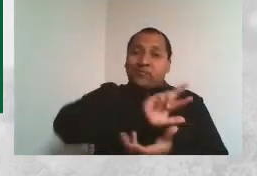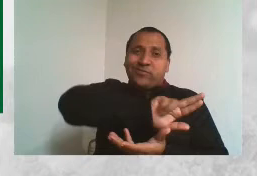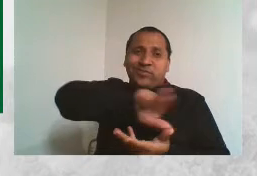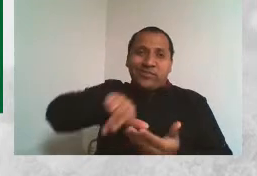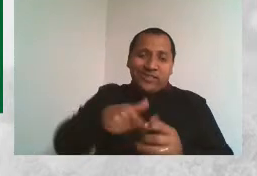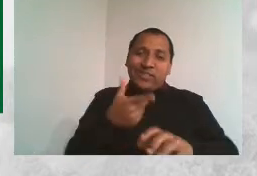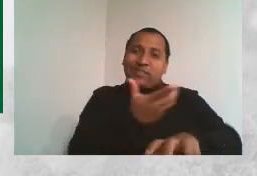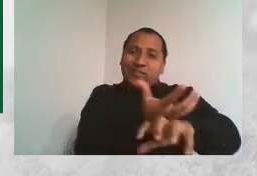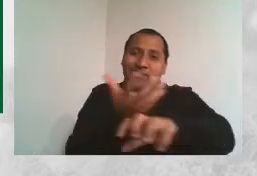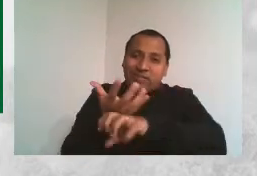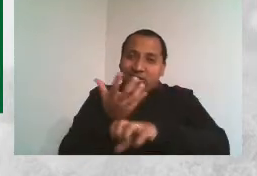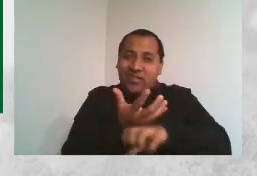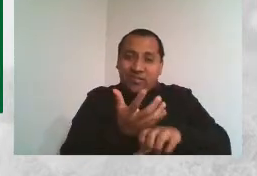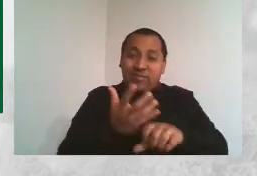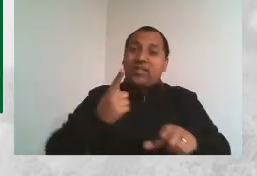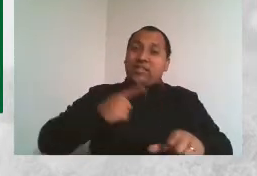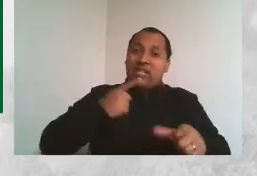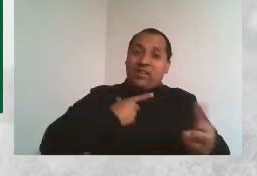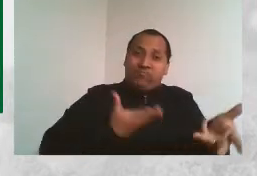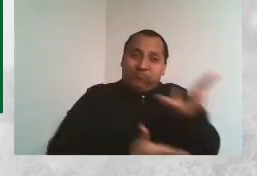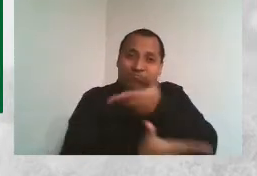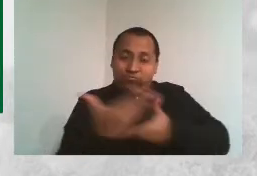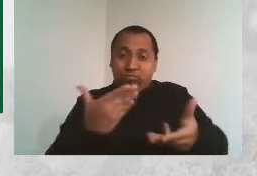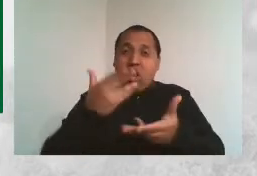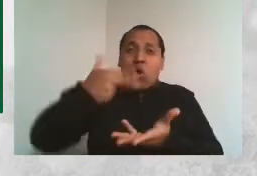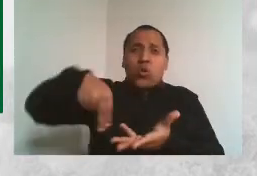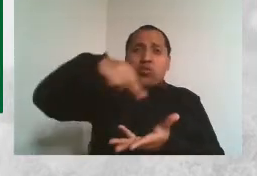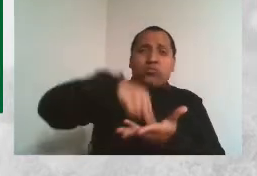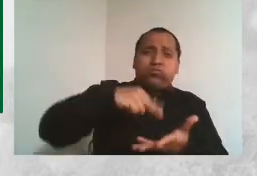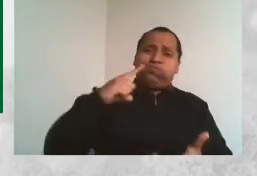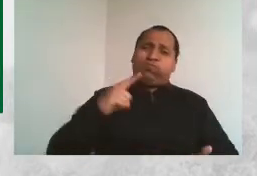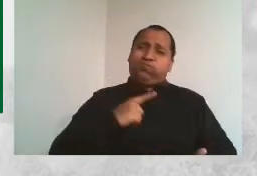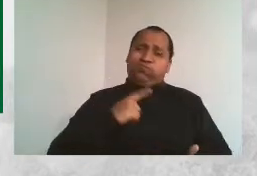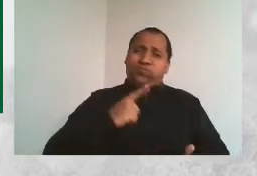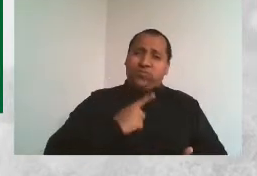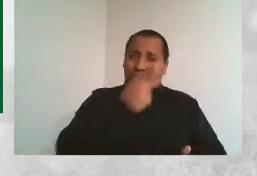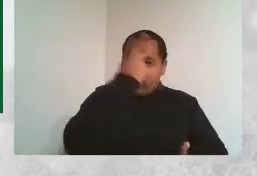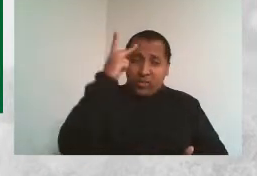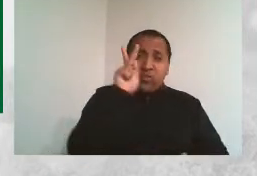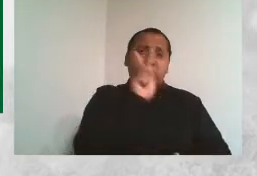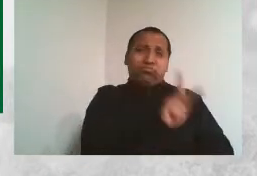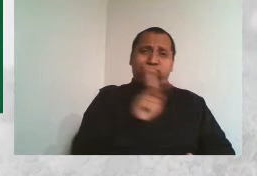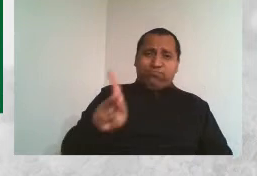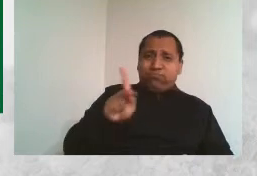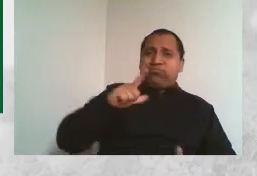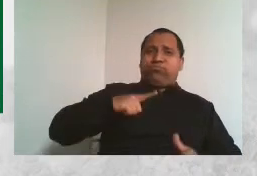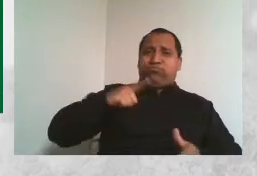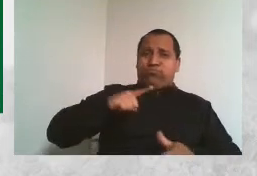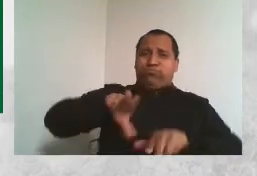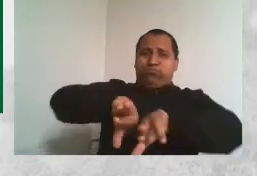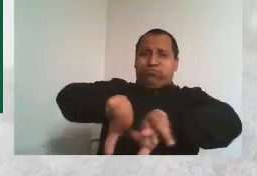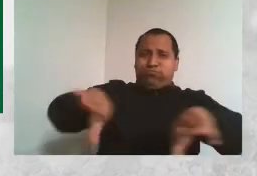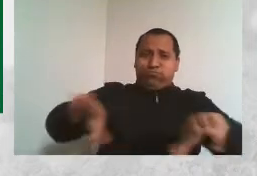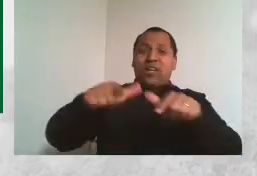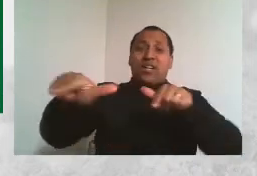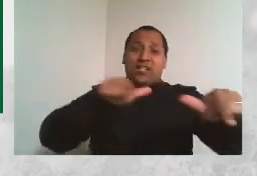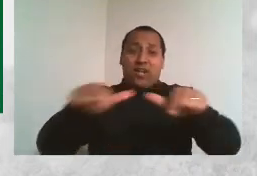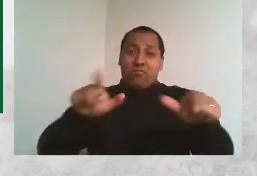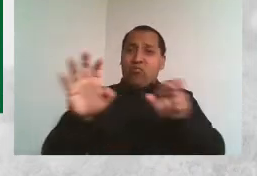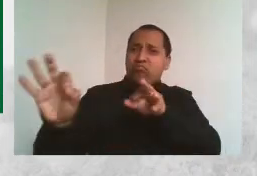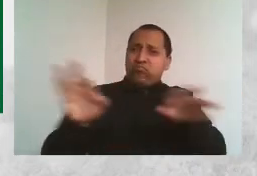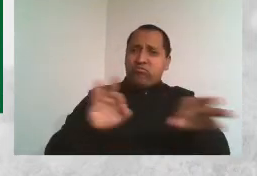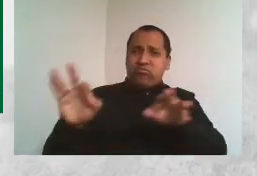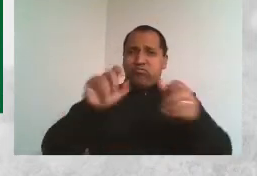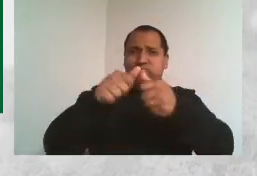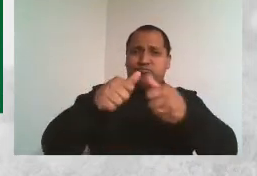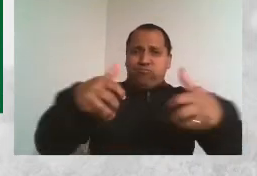e interdisciplinar. Então, o nosso núcleo ele conta com diversos professores que fazem parte desse projeto